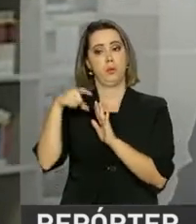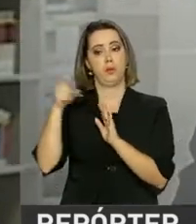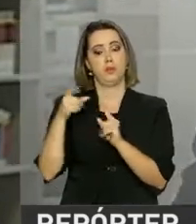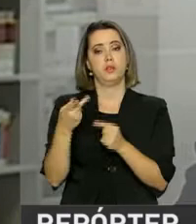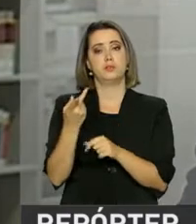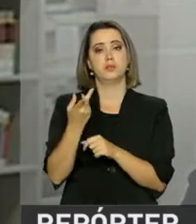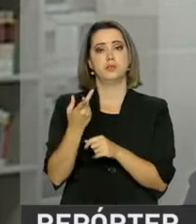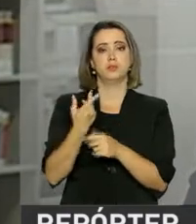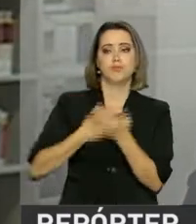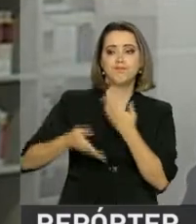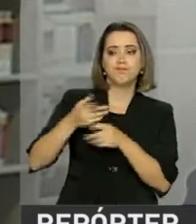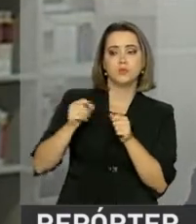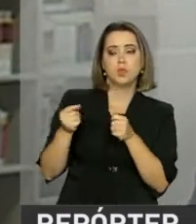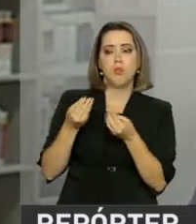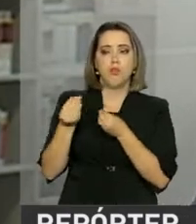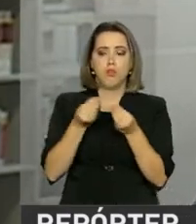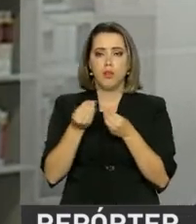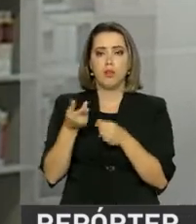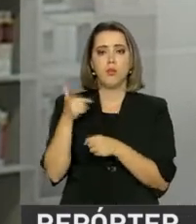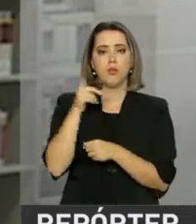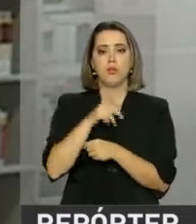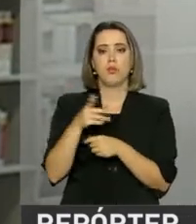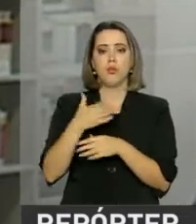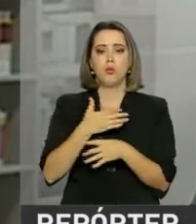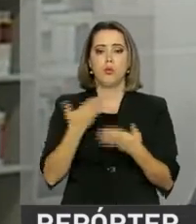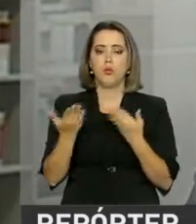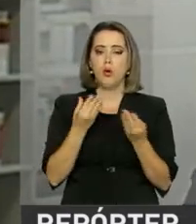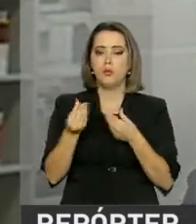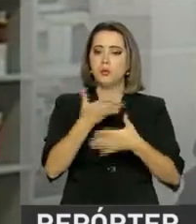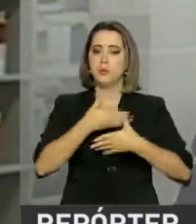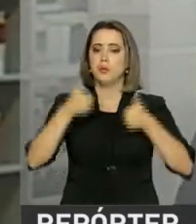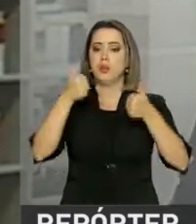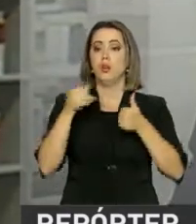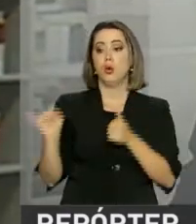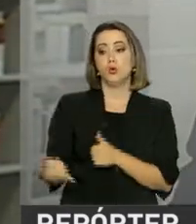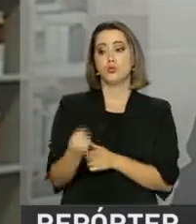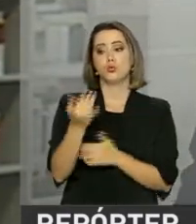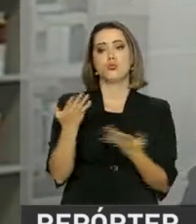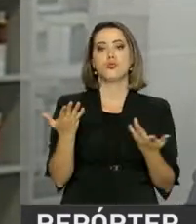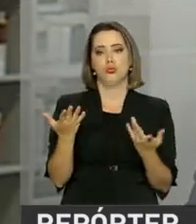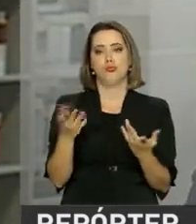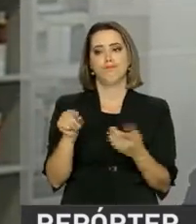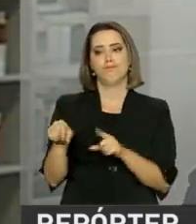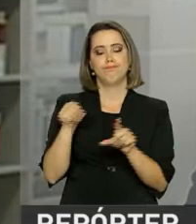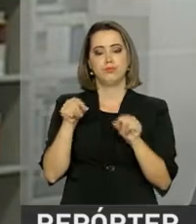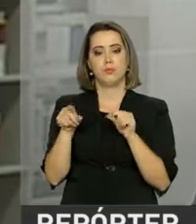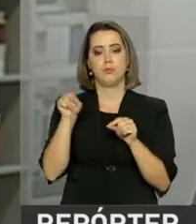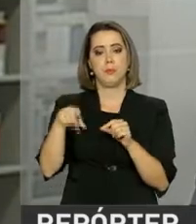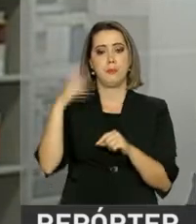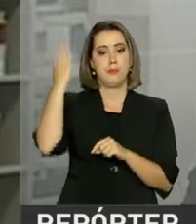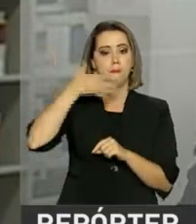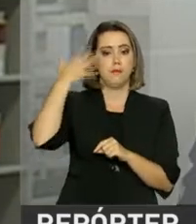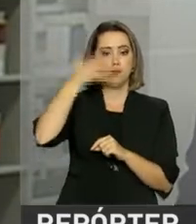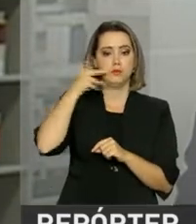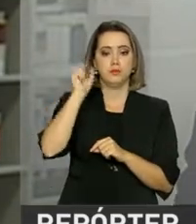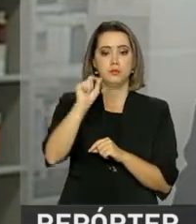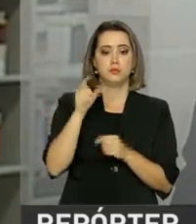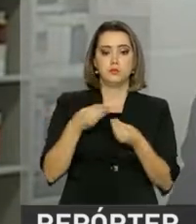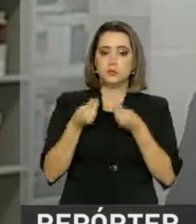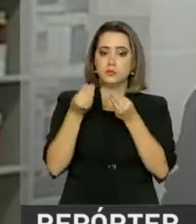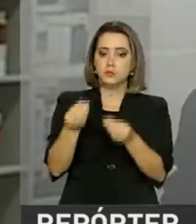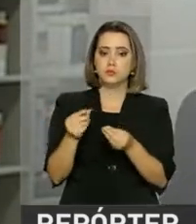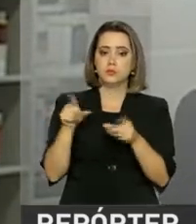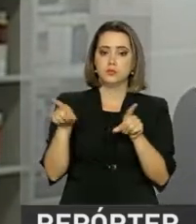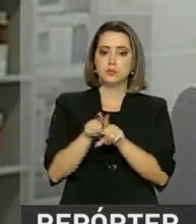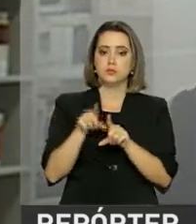negociar a melhor forma ao melhor taxa de juros esta é a explicação que está sendo